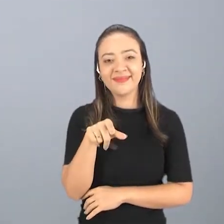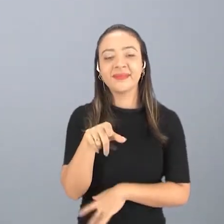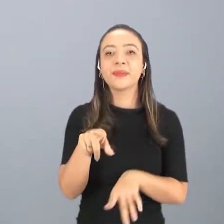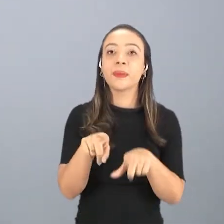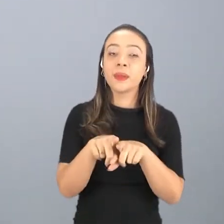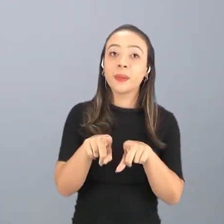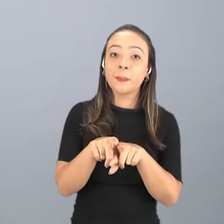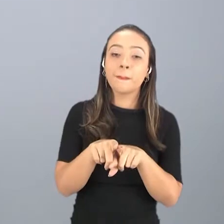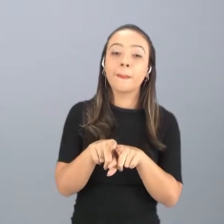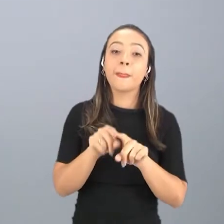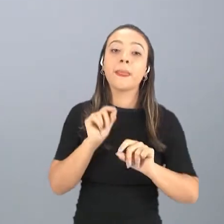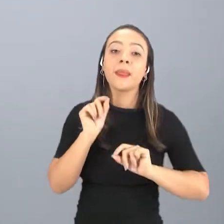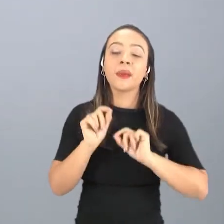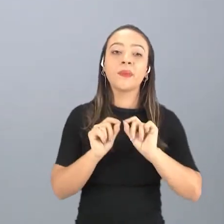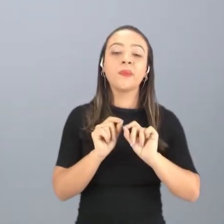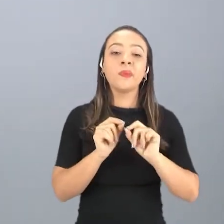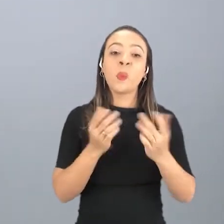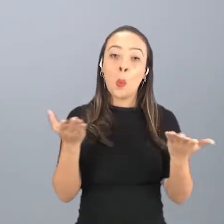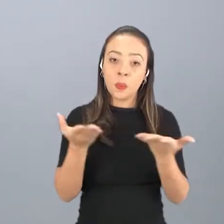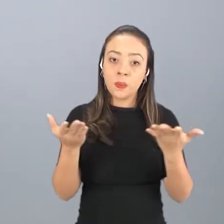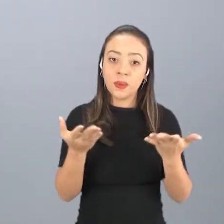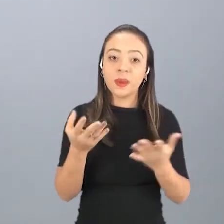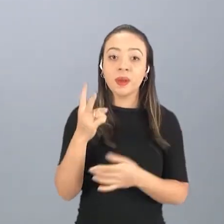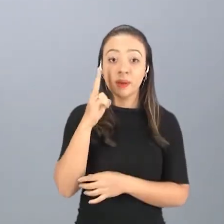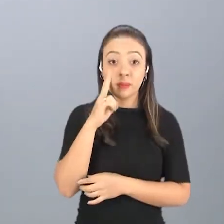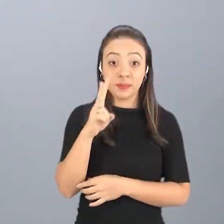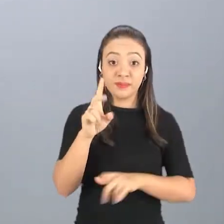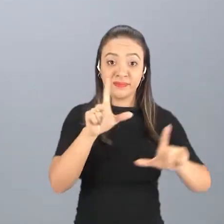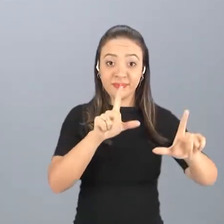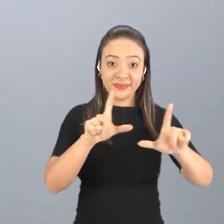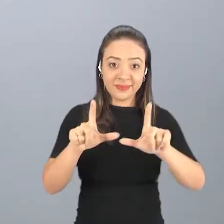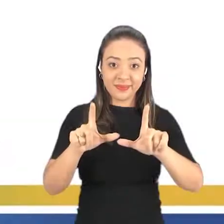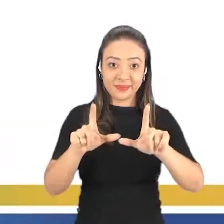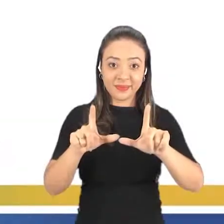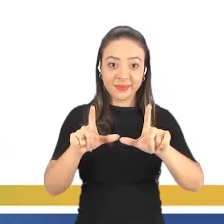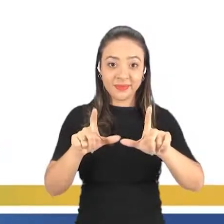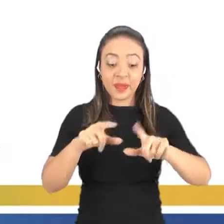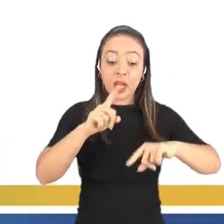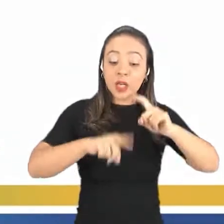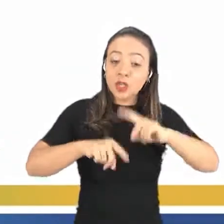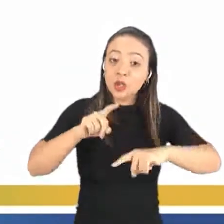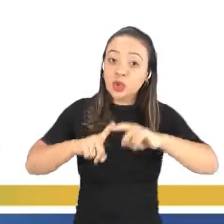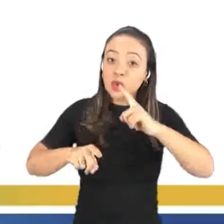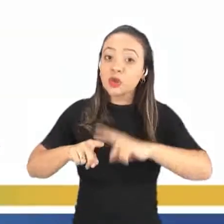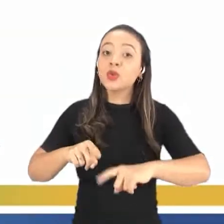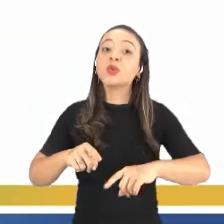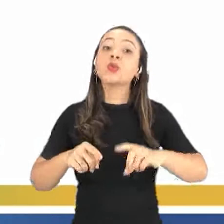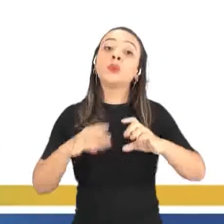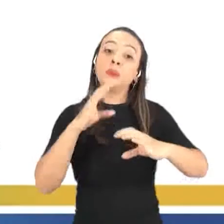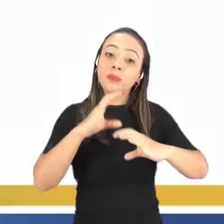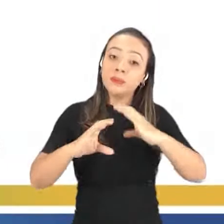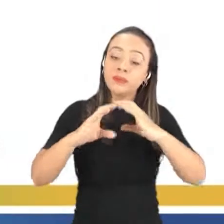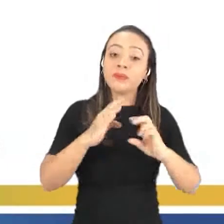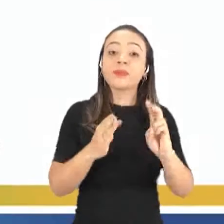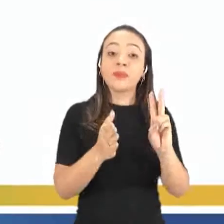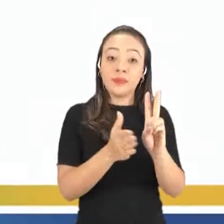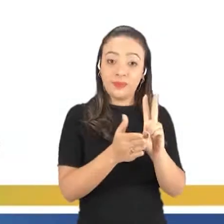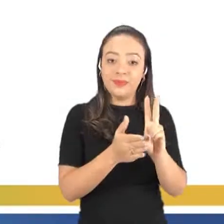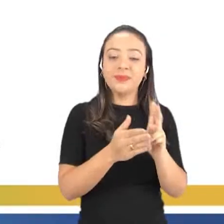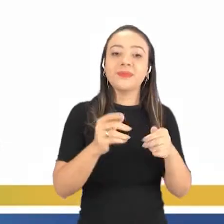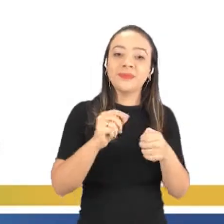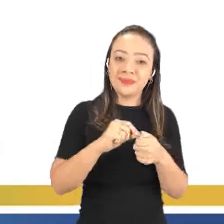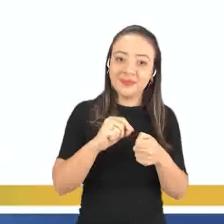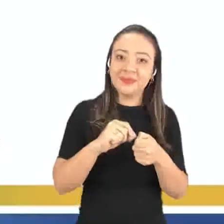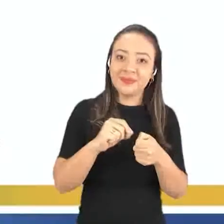Bem, vamos acompanhar comigo aqui na tela alguns instrumentos indígenas que eles fabricavam, que eles